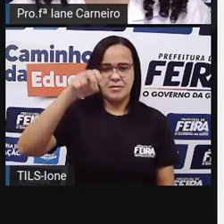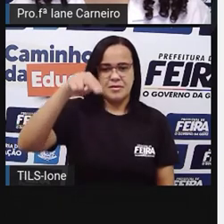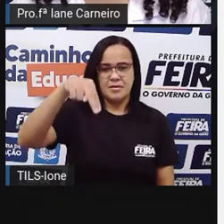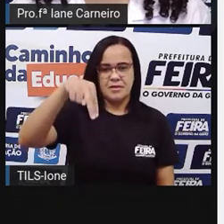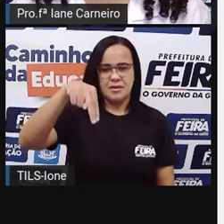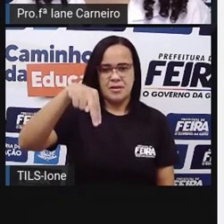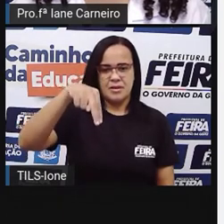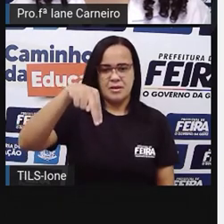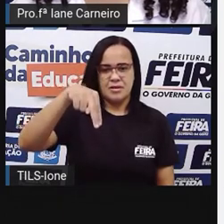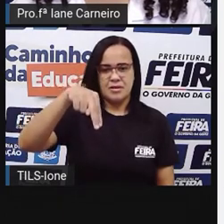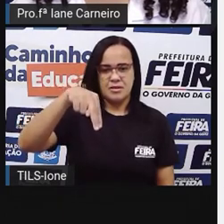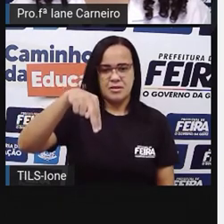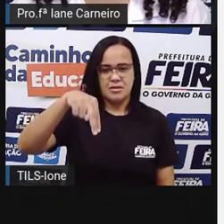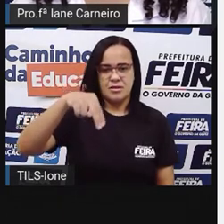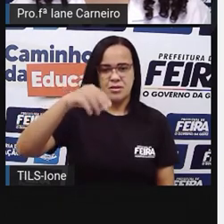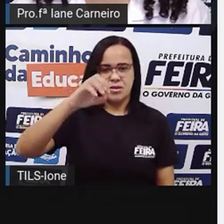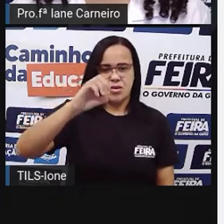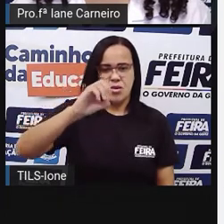Nê.